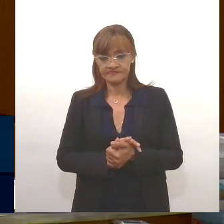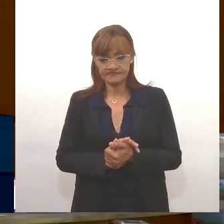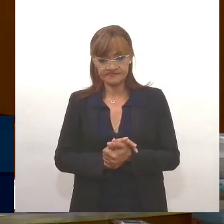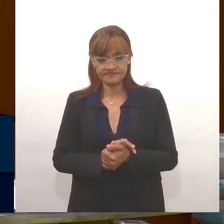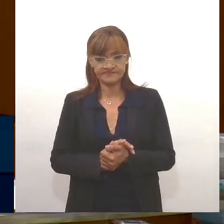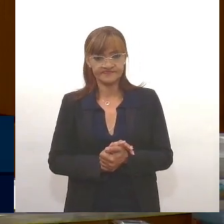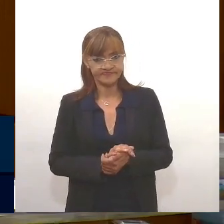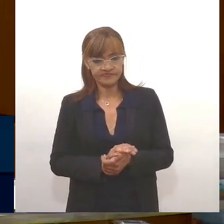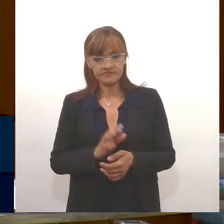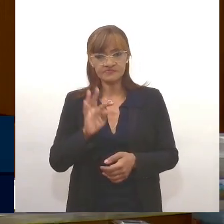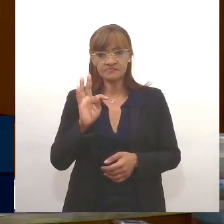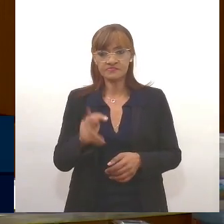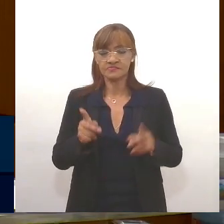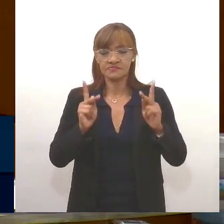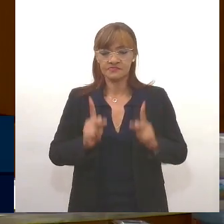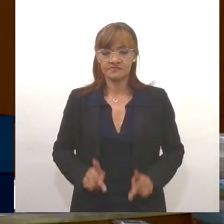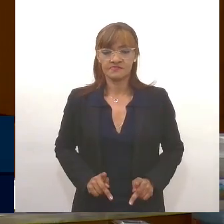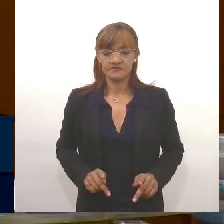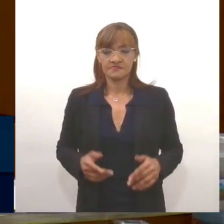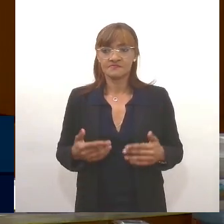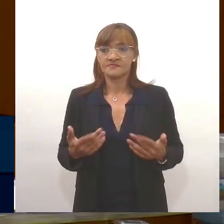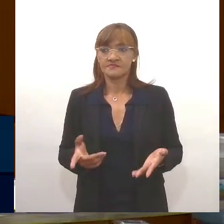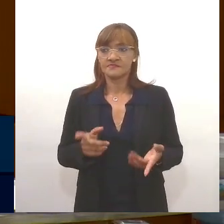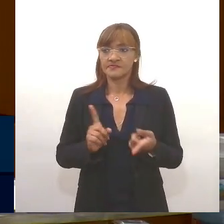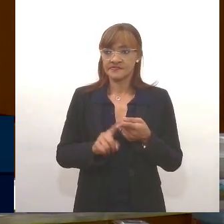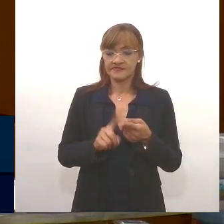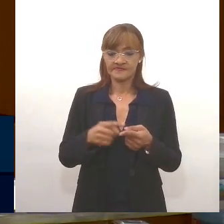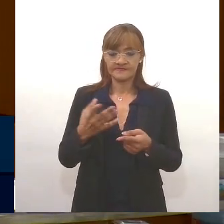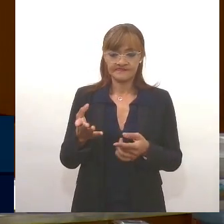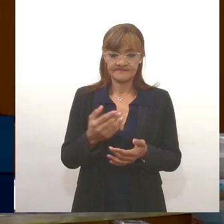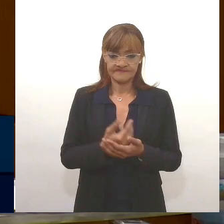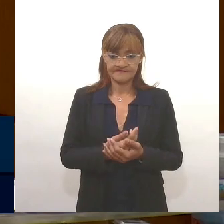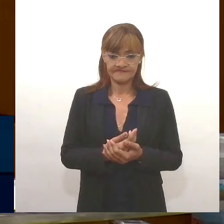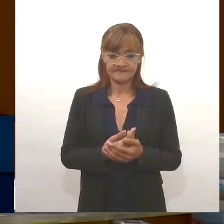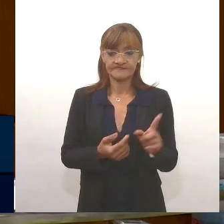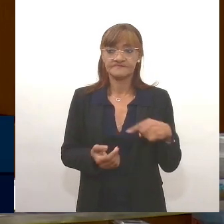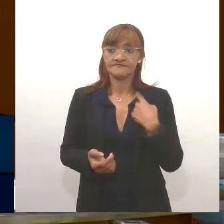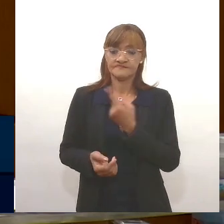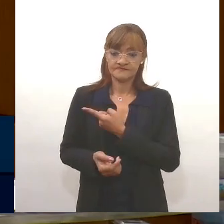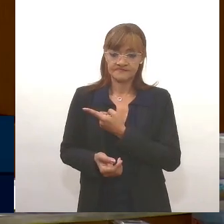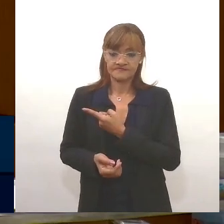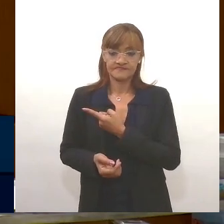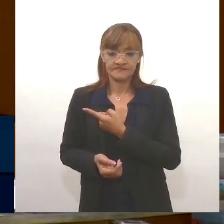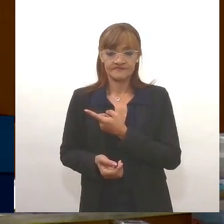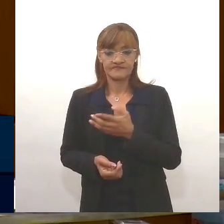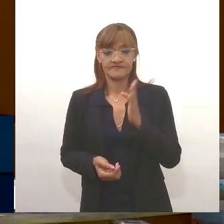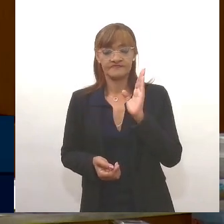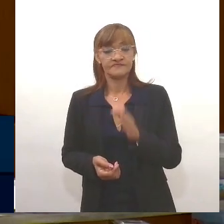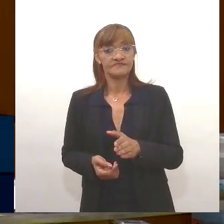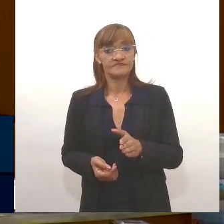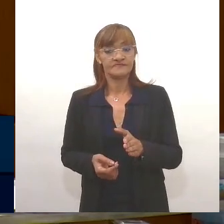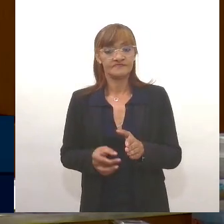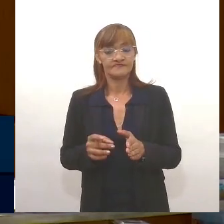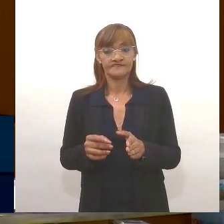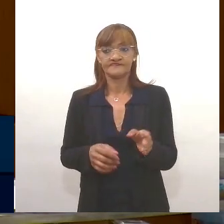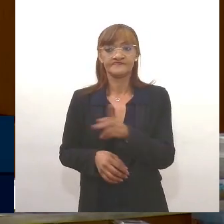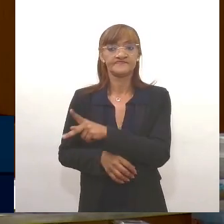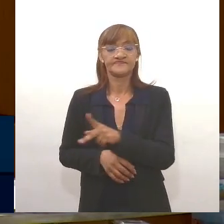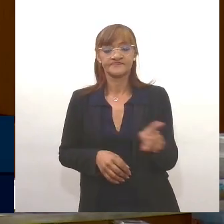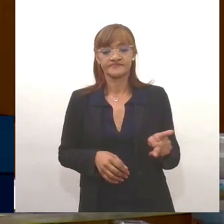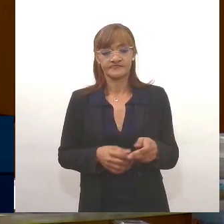que são construídos socialmente e a gente só desconstrói Presidente eh com